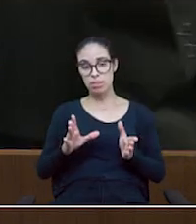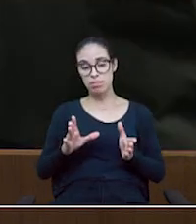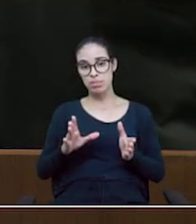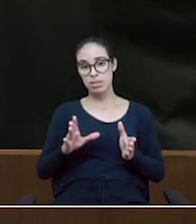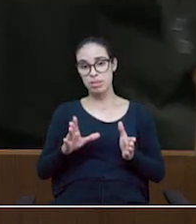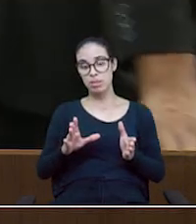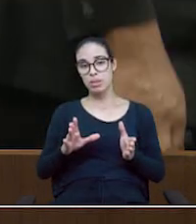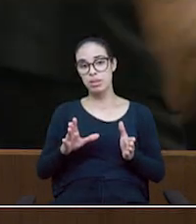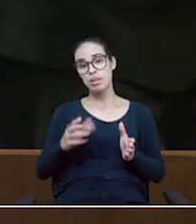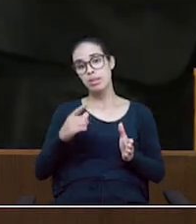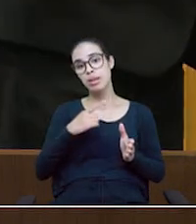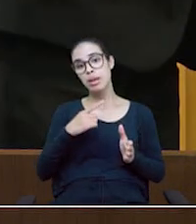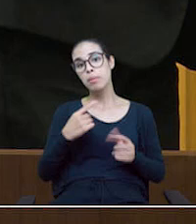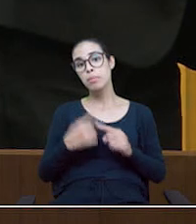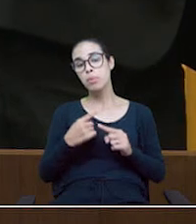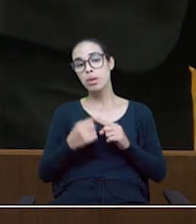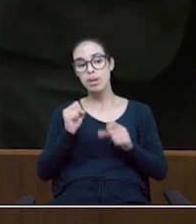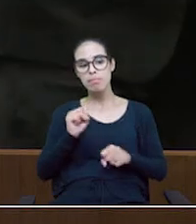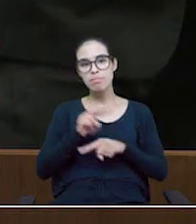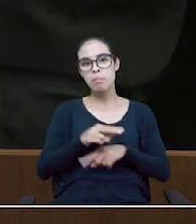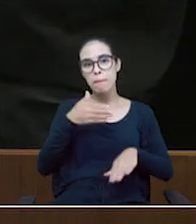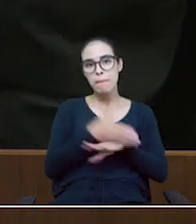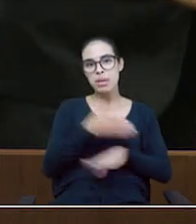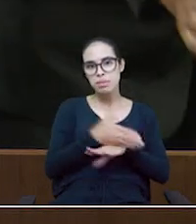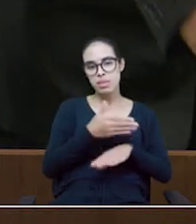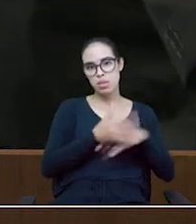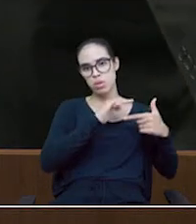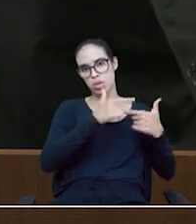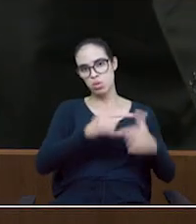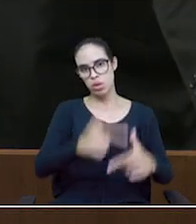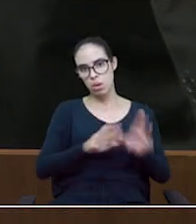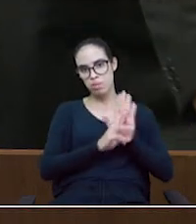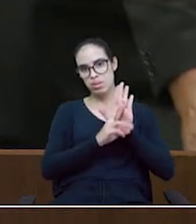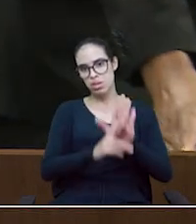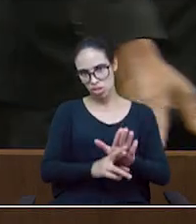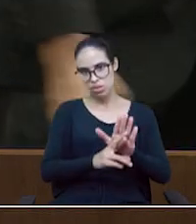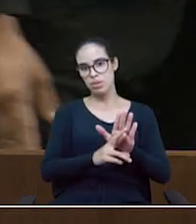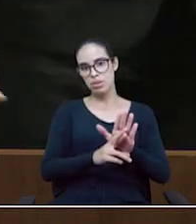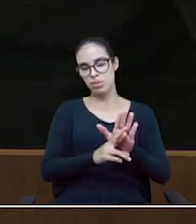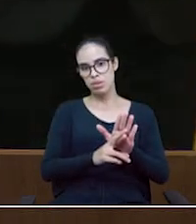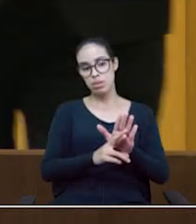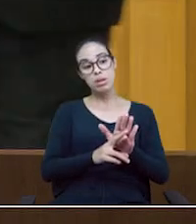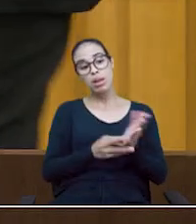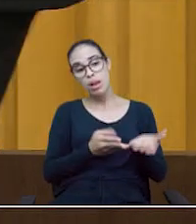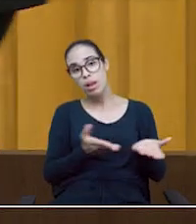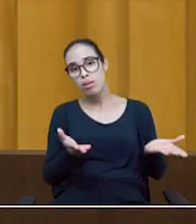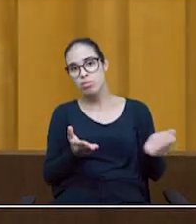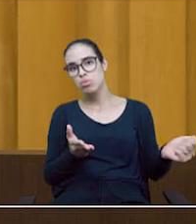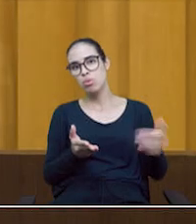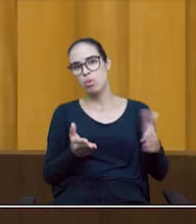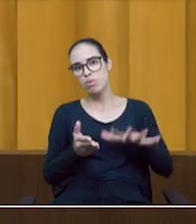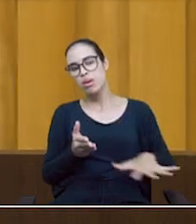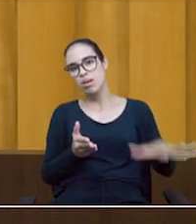ocupação, por parte de formas democráticas tradicionais, como a representativa, de novos espaços, até então